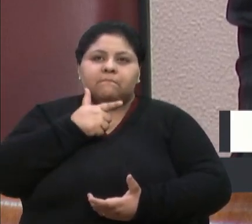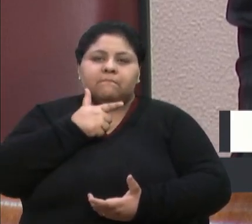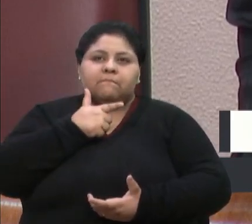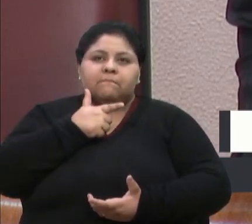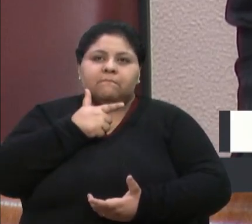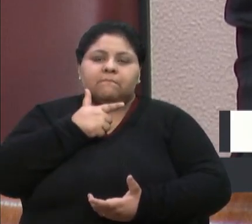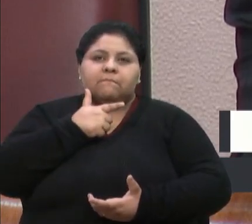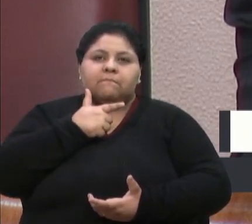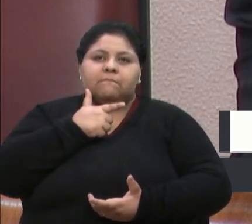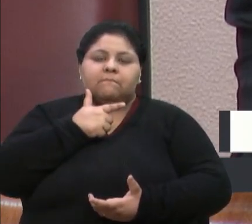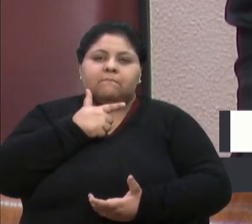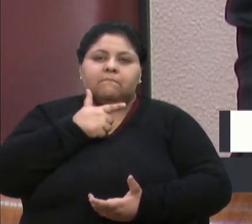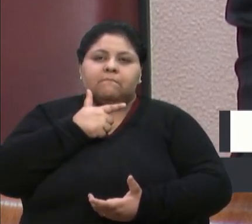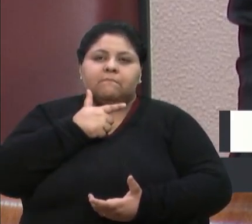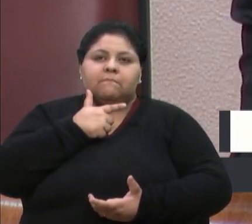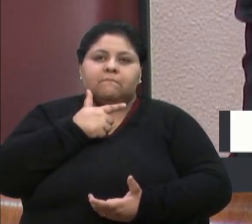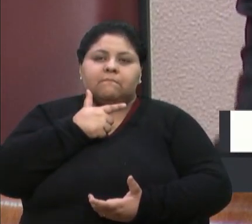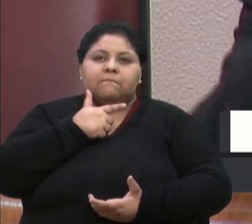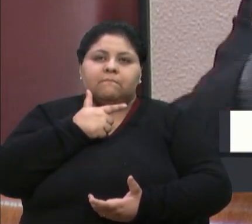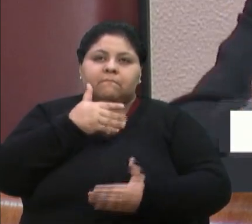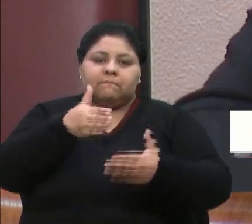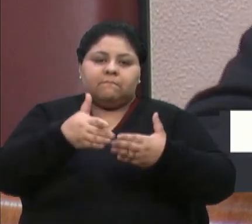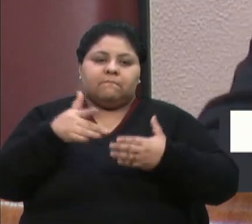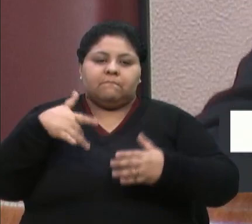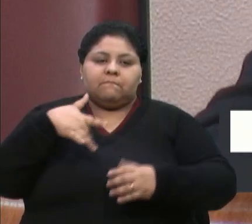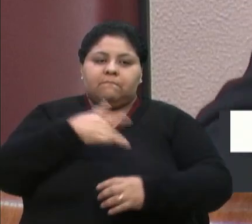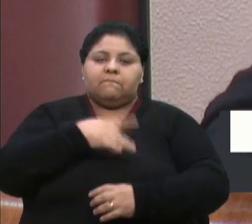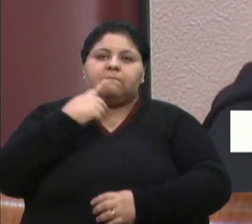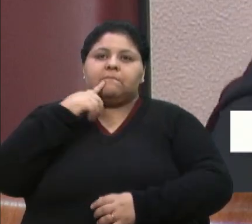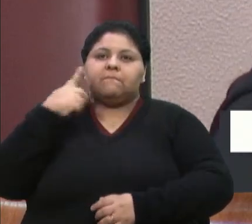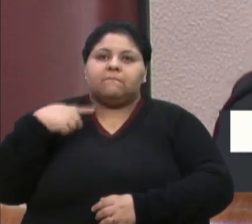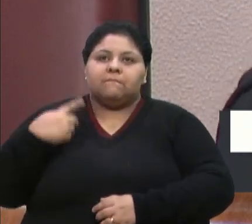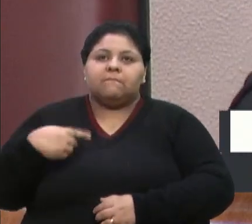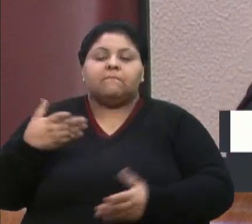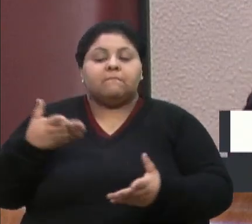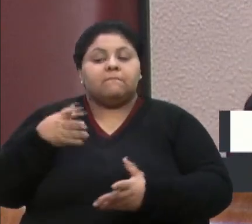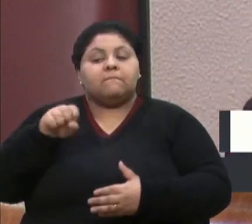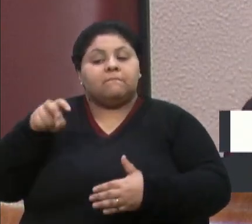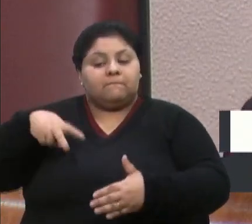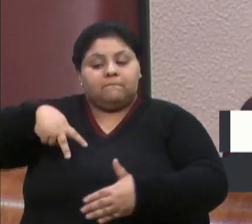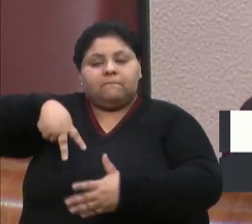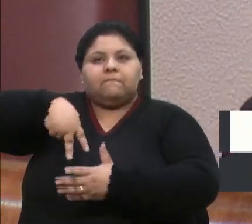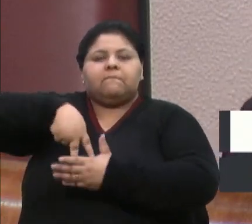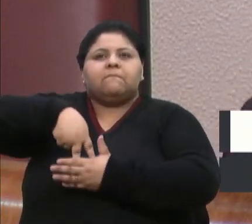Lucas Carinhato. Em licença, saúde, Gladys Frisso. Agora sim, na tribuna,